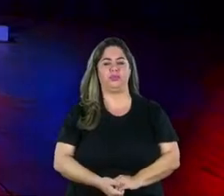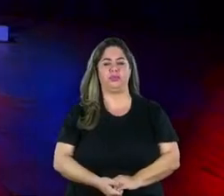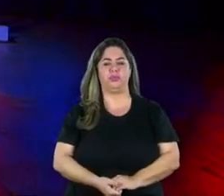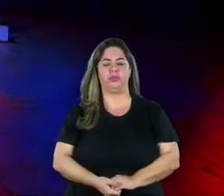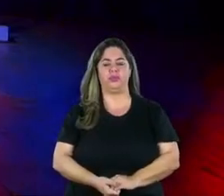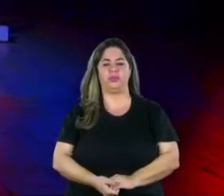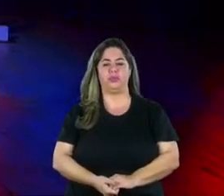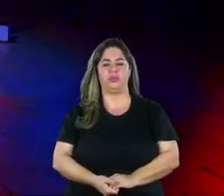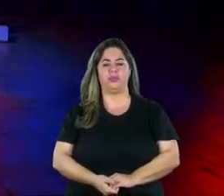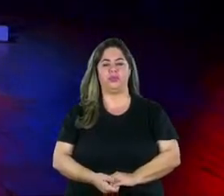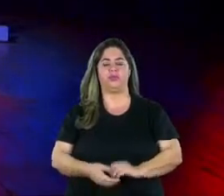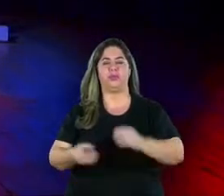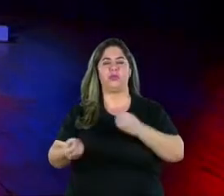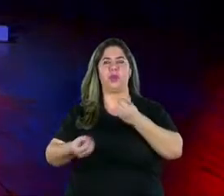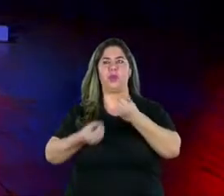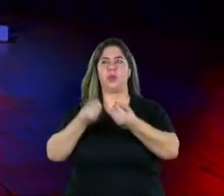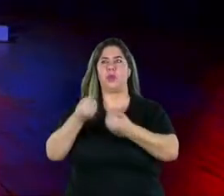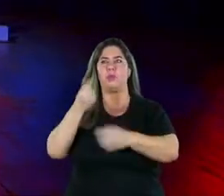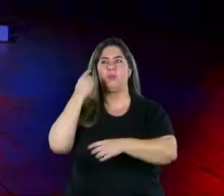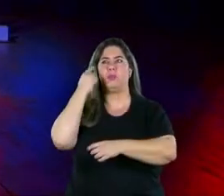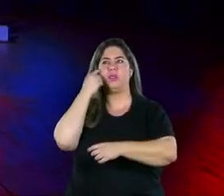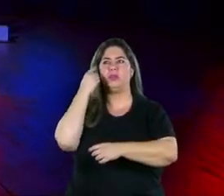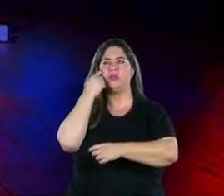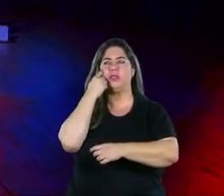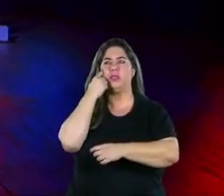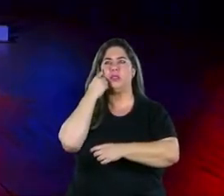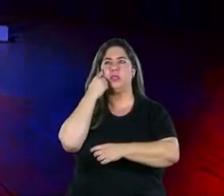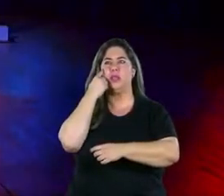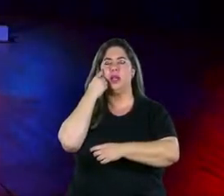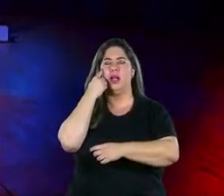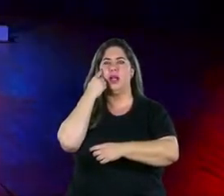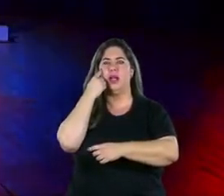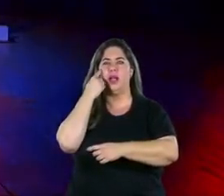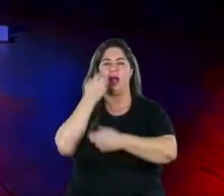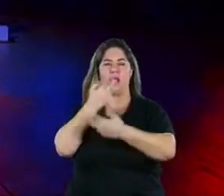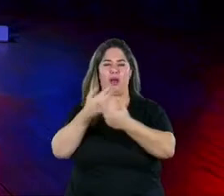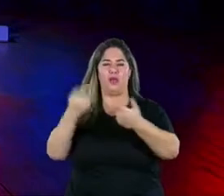Como pensar o pensamento complexo?